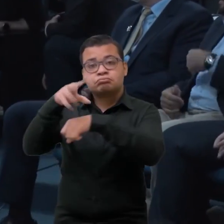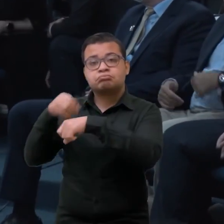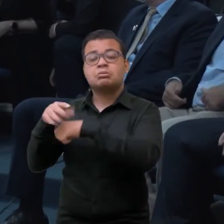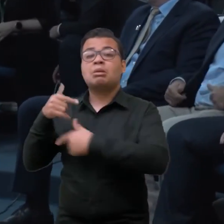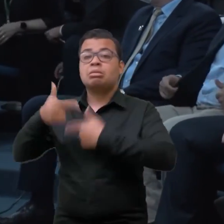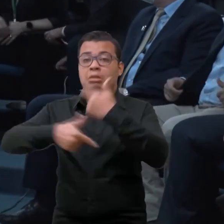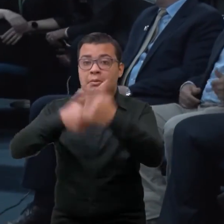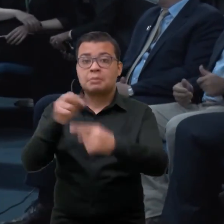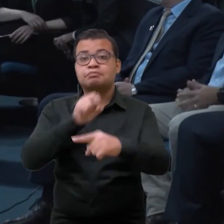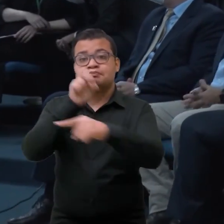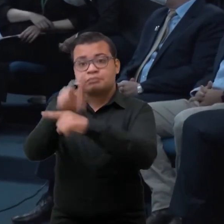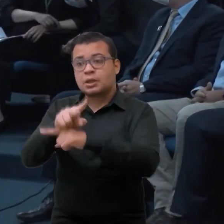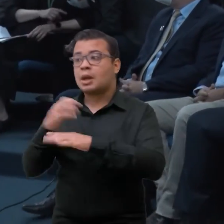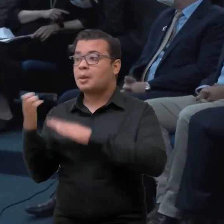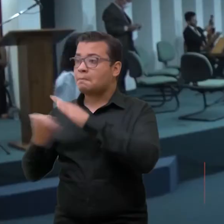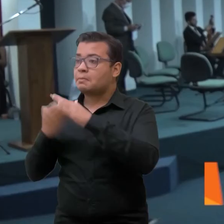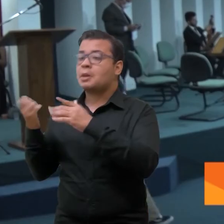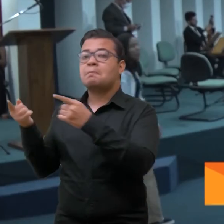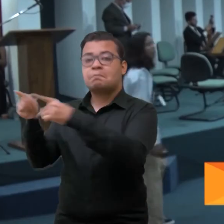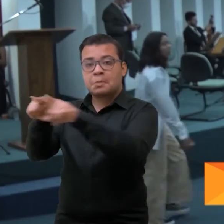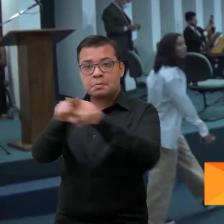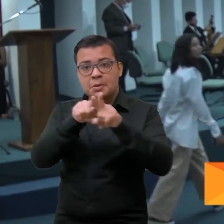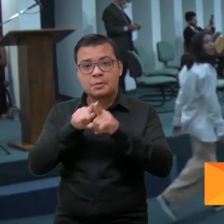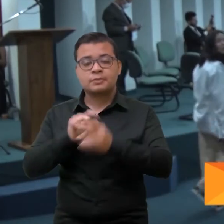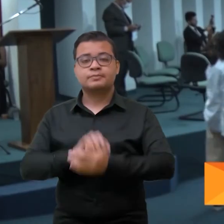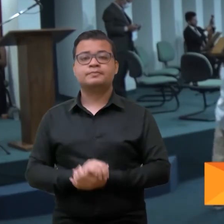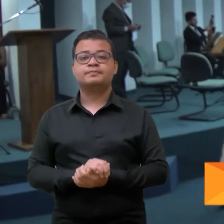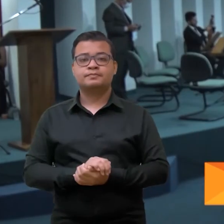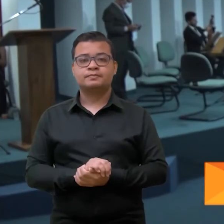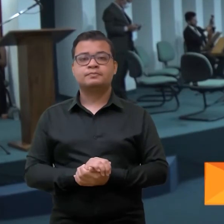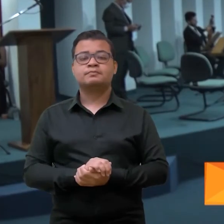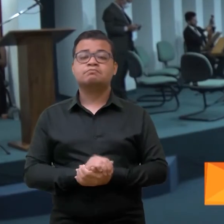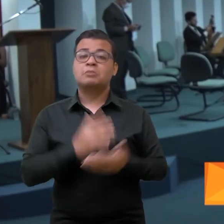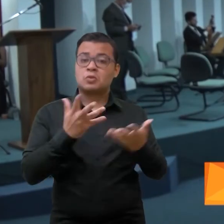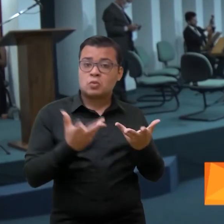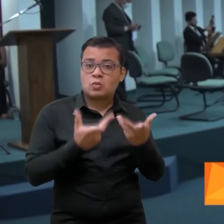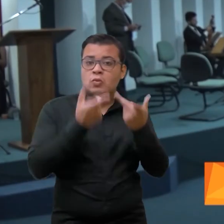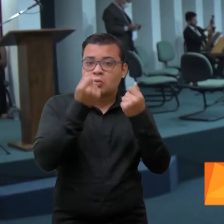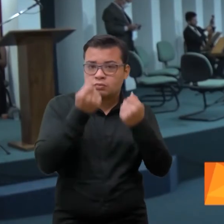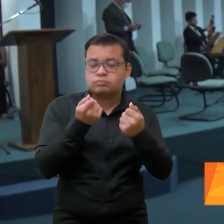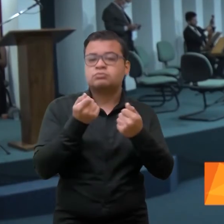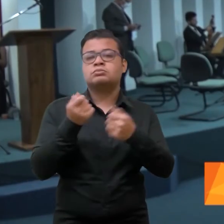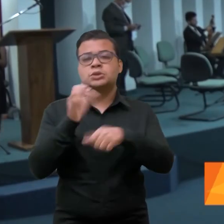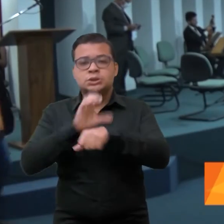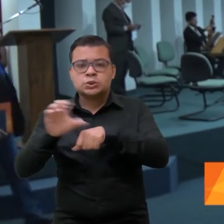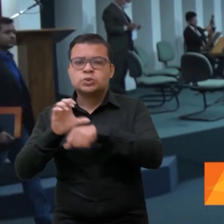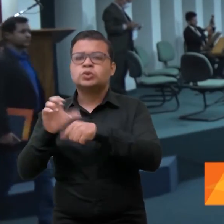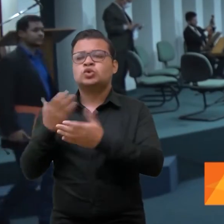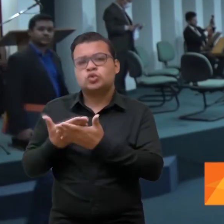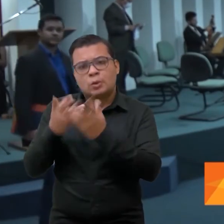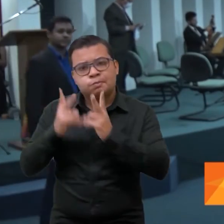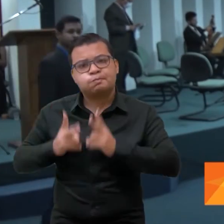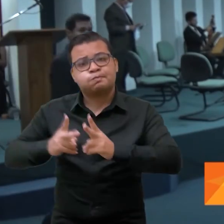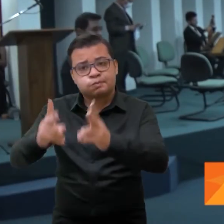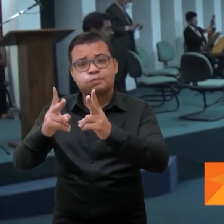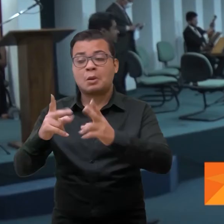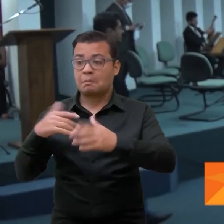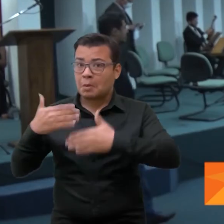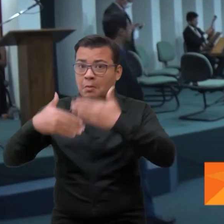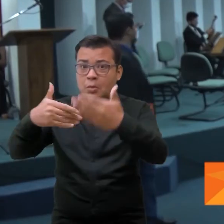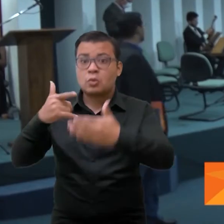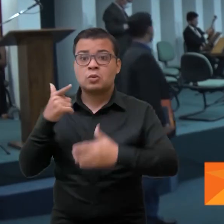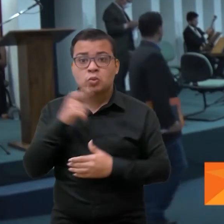empregos em empresas cooperadas. A qualificação, a educação continuada, ou seja, que ela tem sequência, ela é